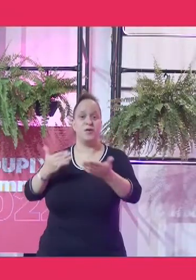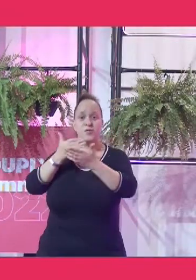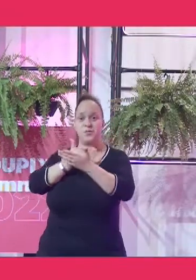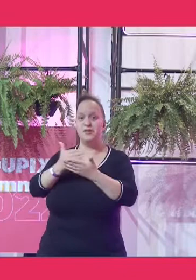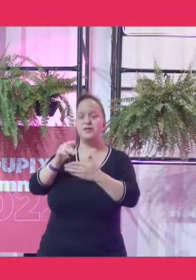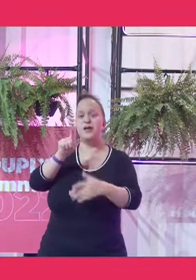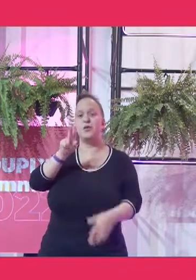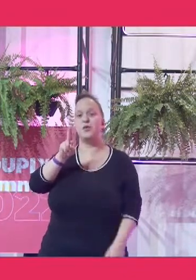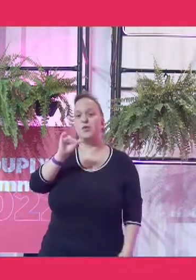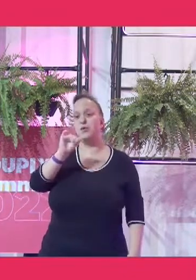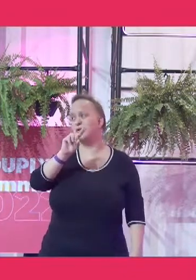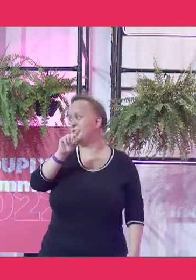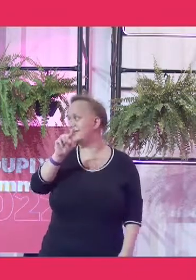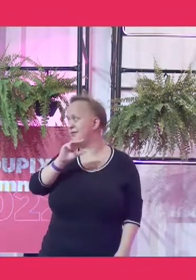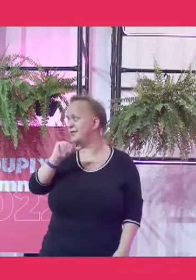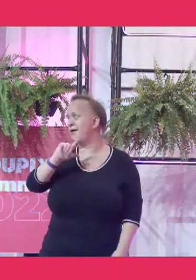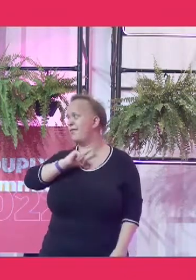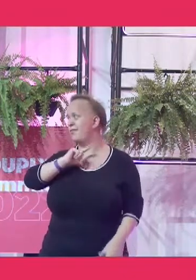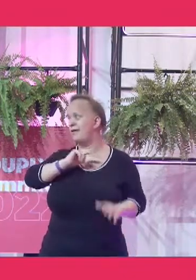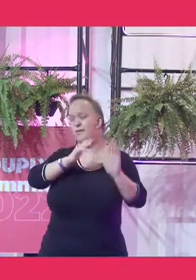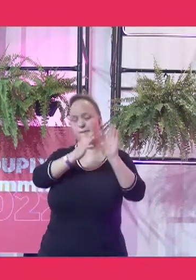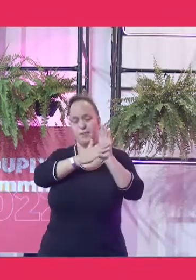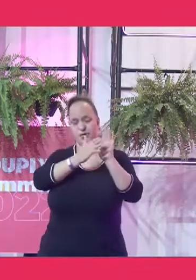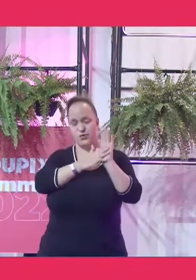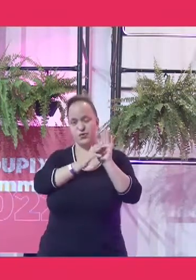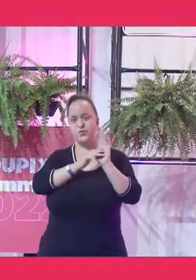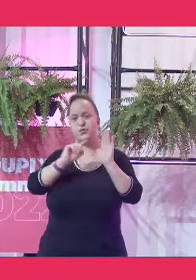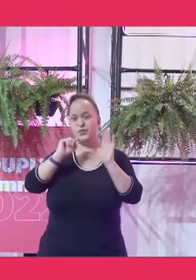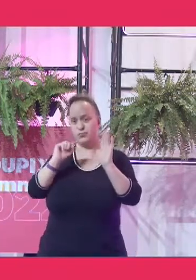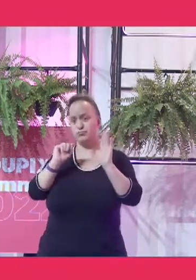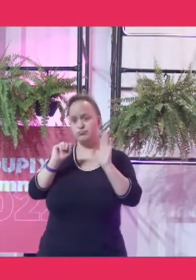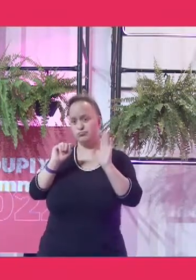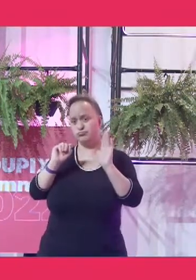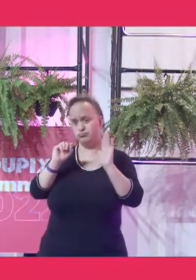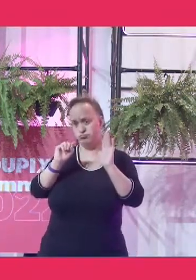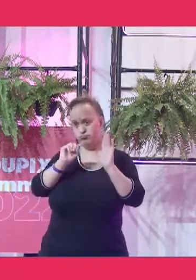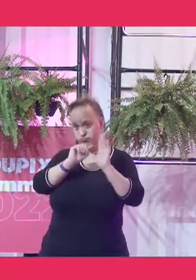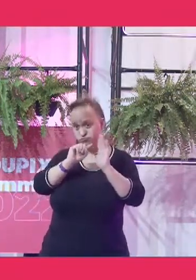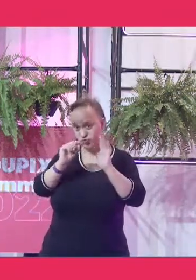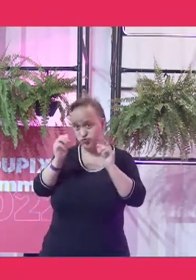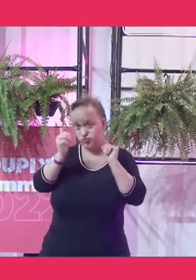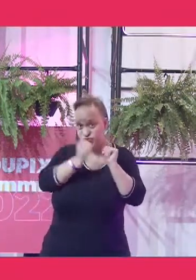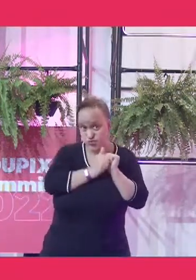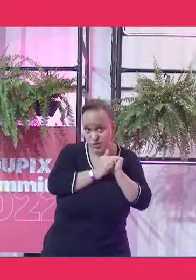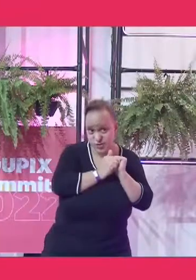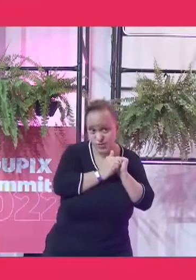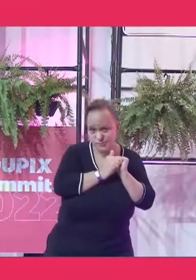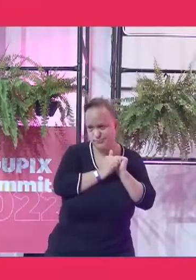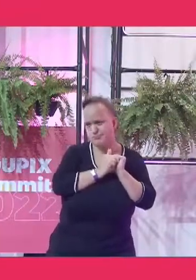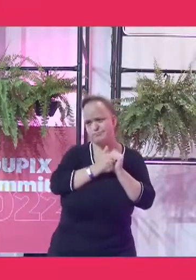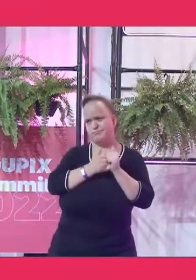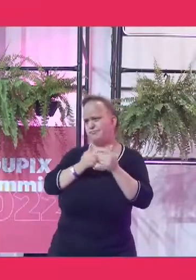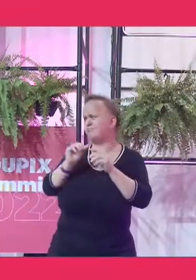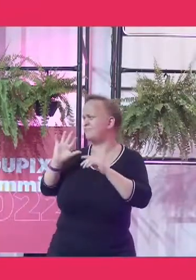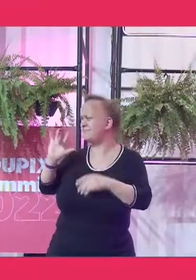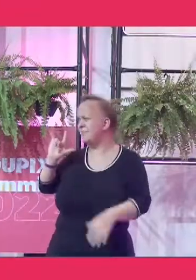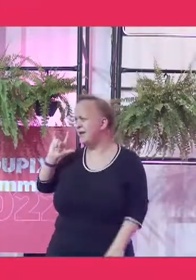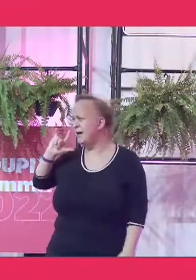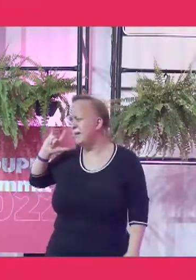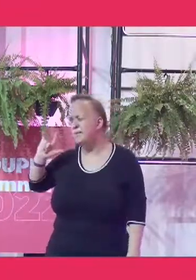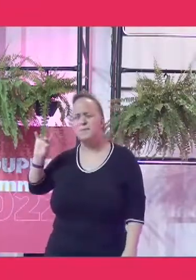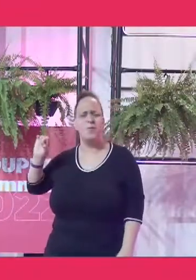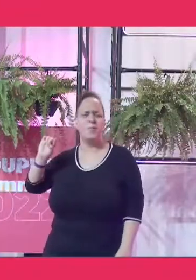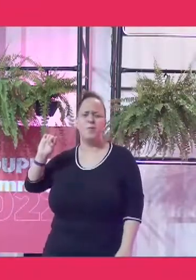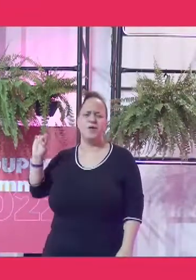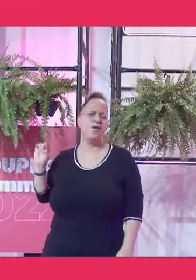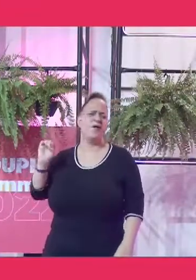Luísa. A Luísa tem uma página que chama contente.você. Não sei se vocês seguem, mas eu estava falando ali para ela que eu amo tudo que a